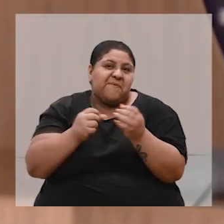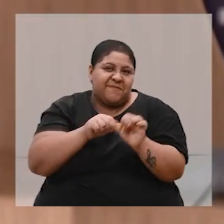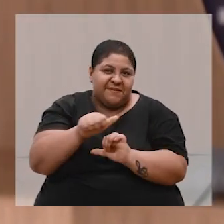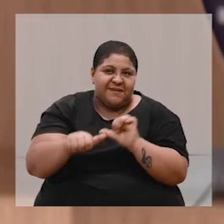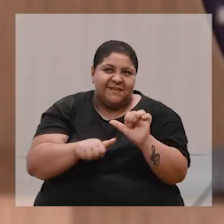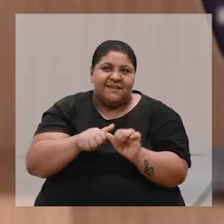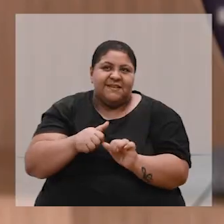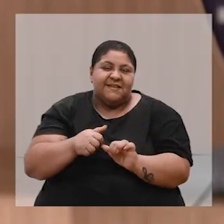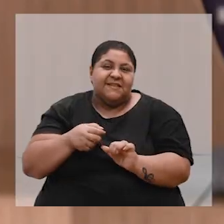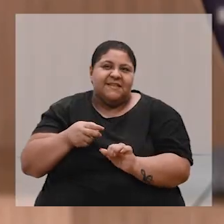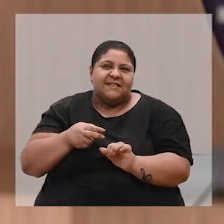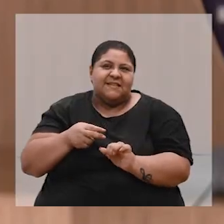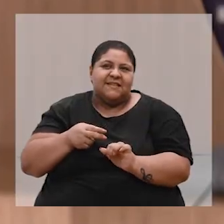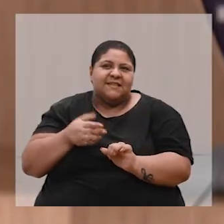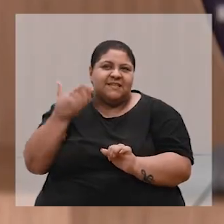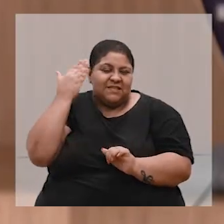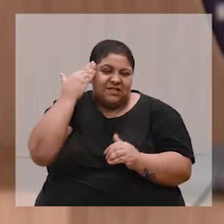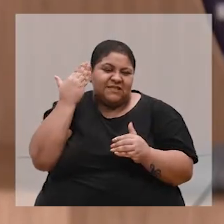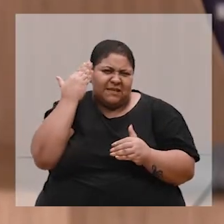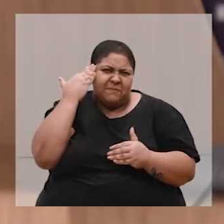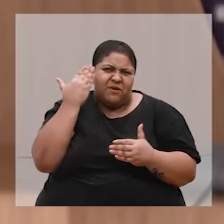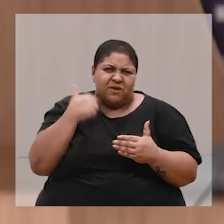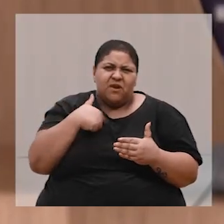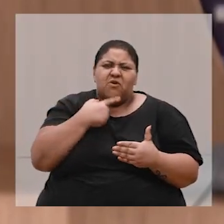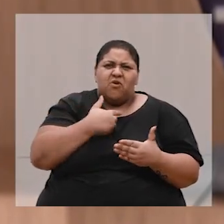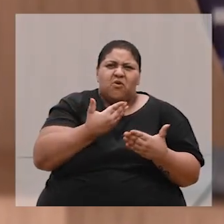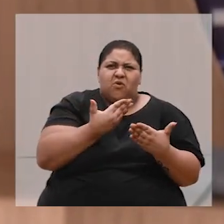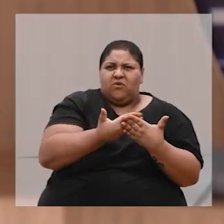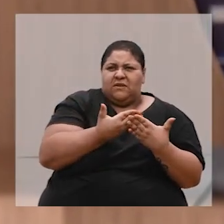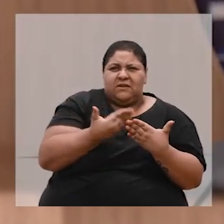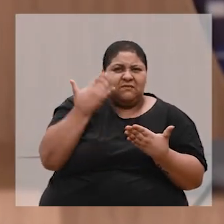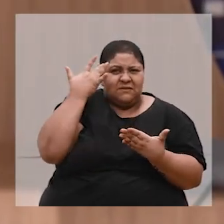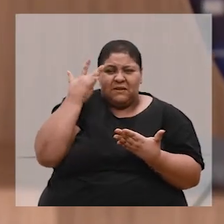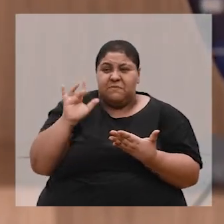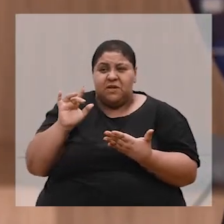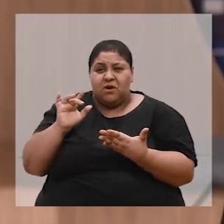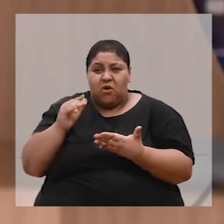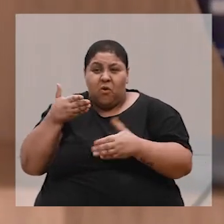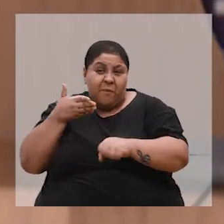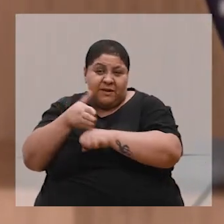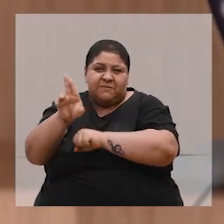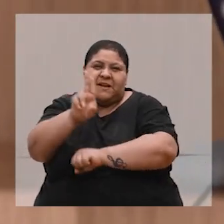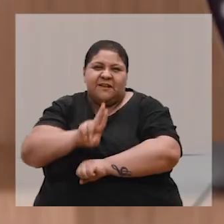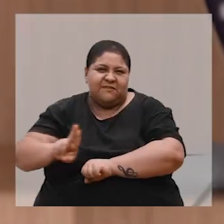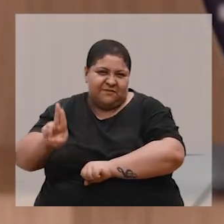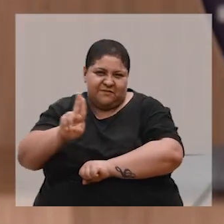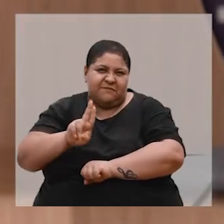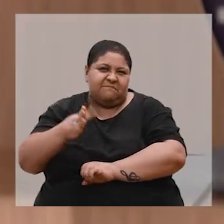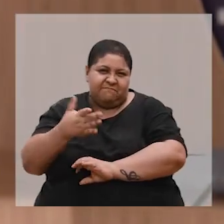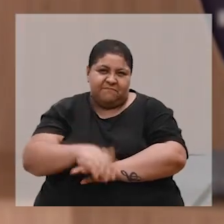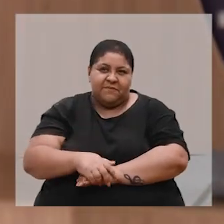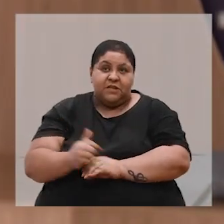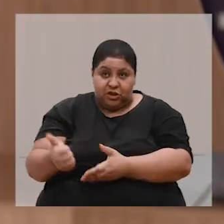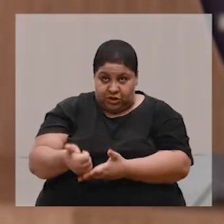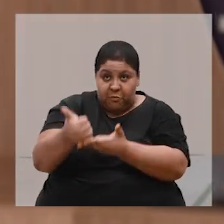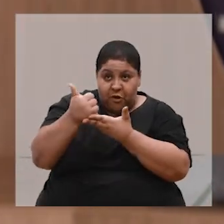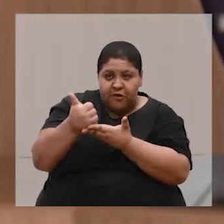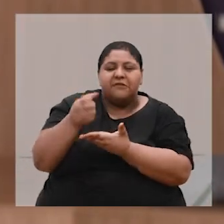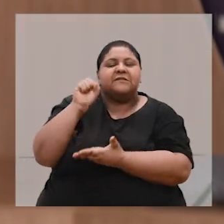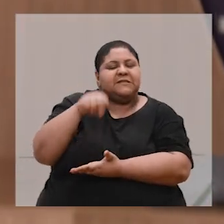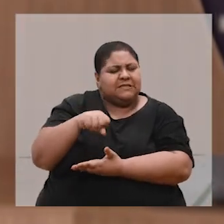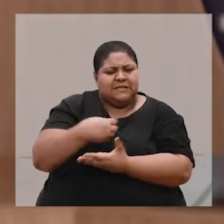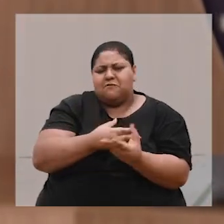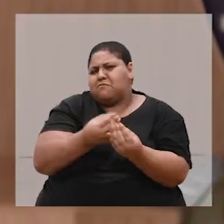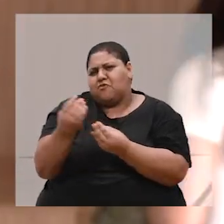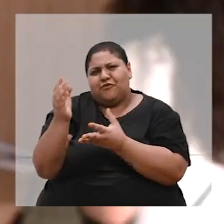essa mudança. Assim, eles sempre souberam que eu era de estudar, mas não, né, universidade, coisa assim. Então eles estão entendendo isso aos poucos. Te apoiam?